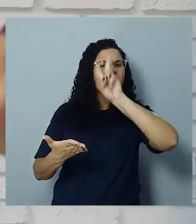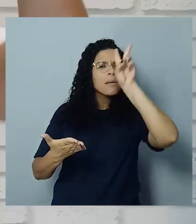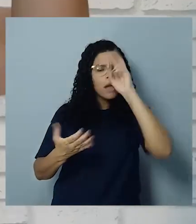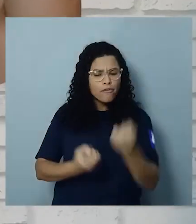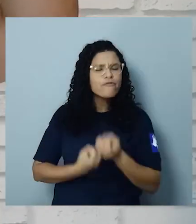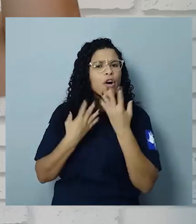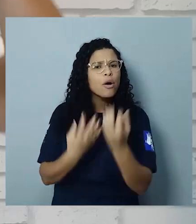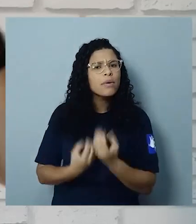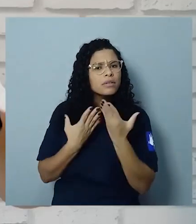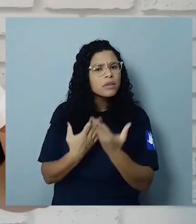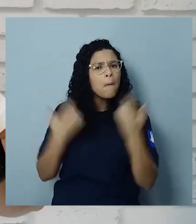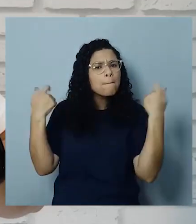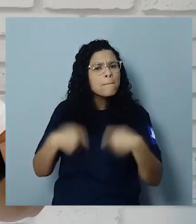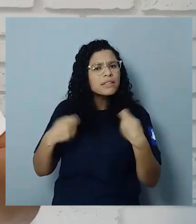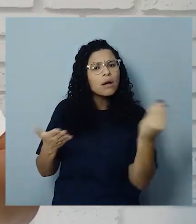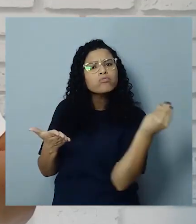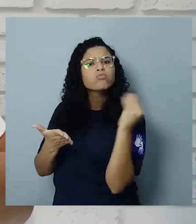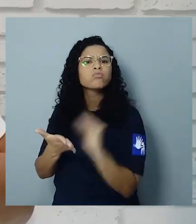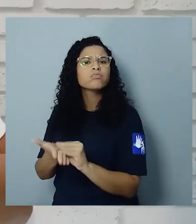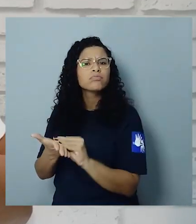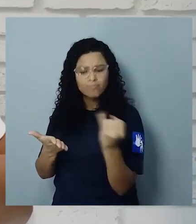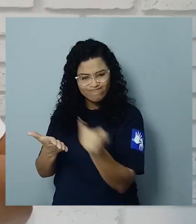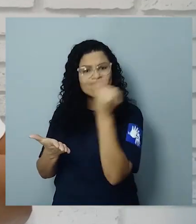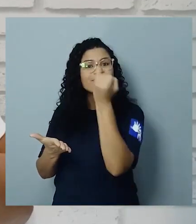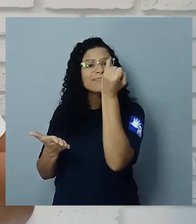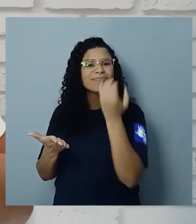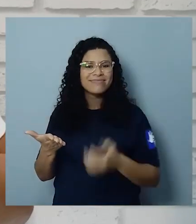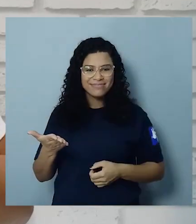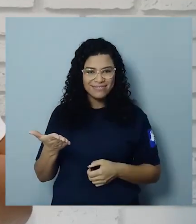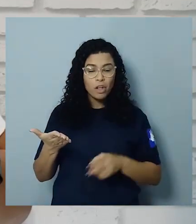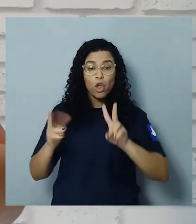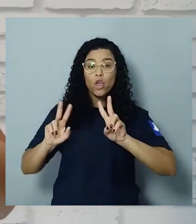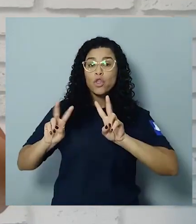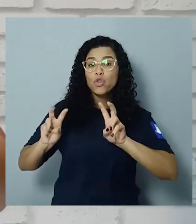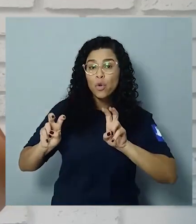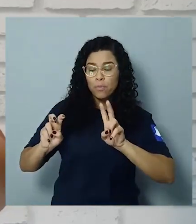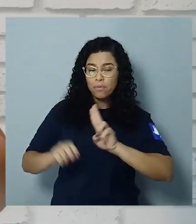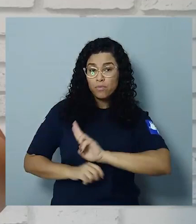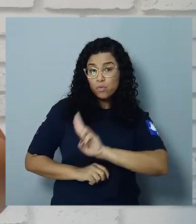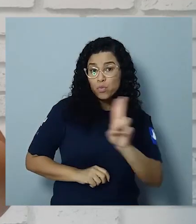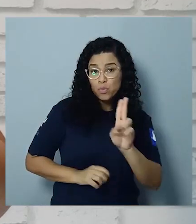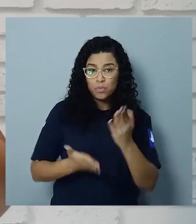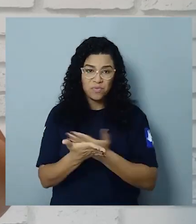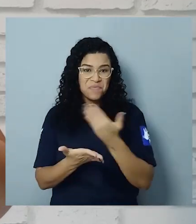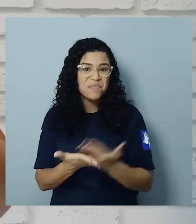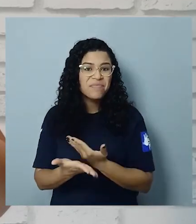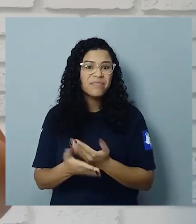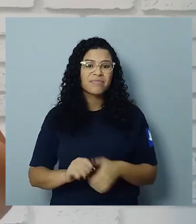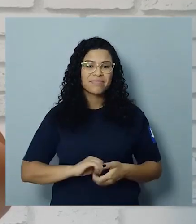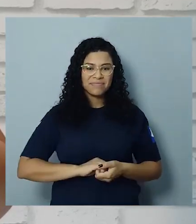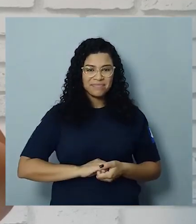lembra as informações importantes que devemos colocar na capa o nome do livro